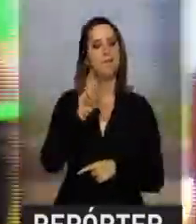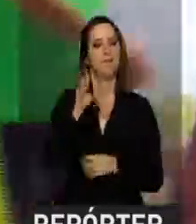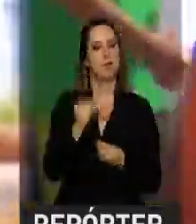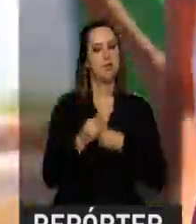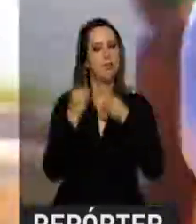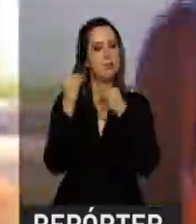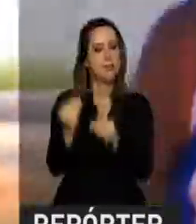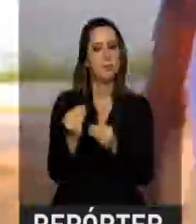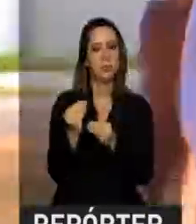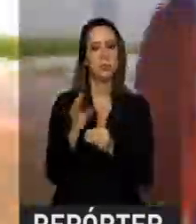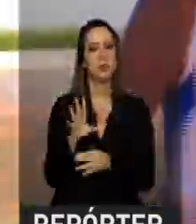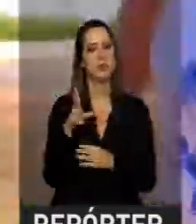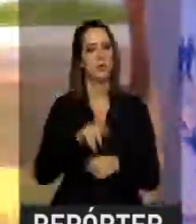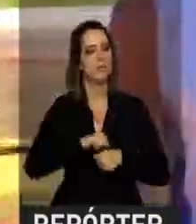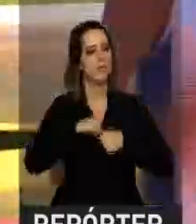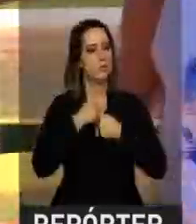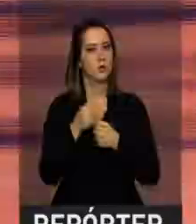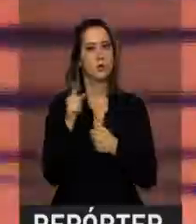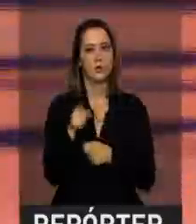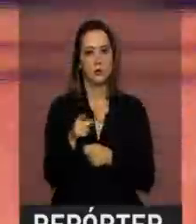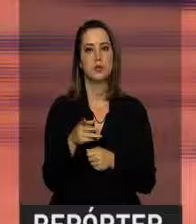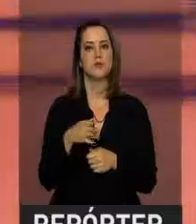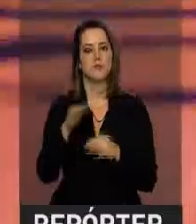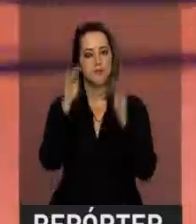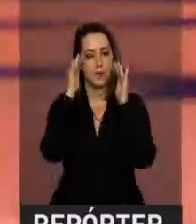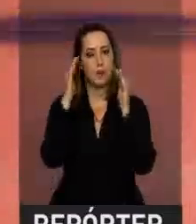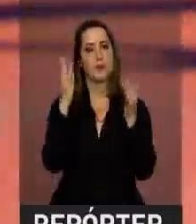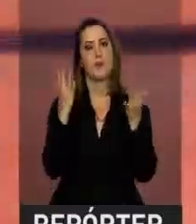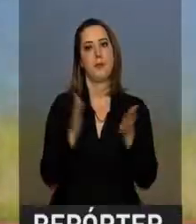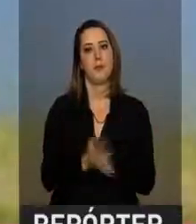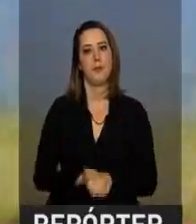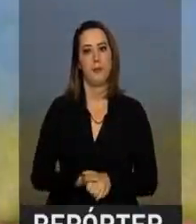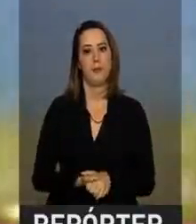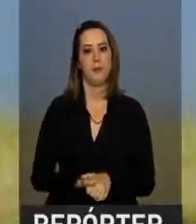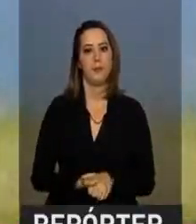país e tudo pra chegar bem aqui então pra mim é uma honra